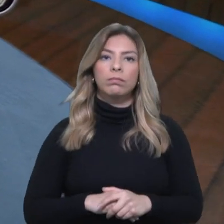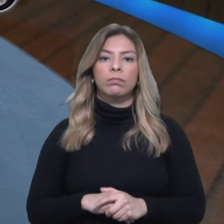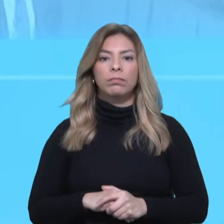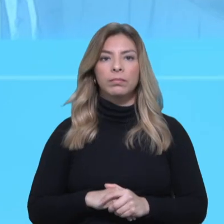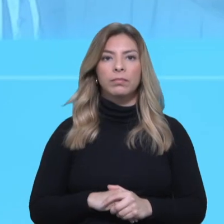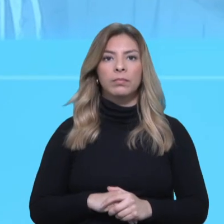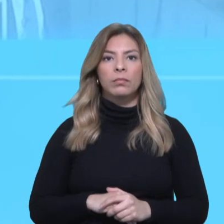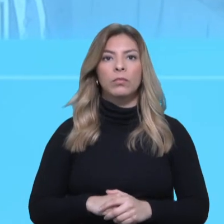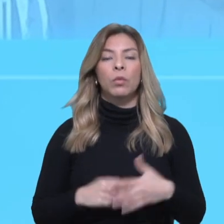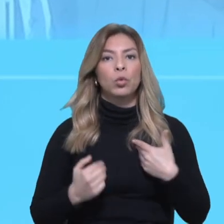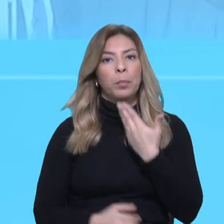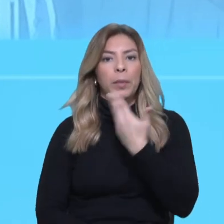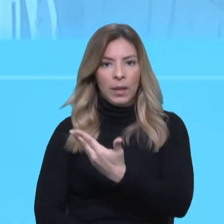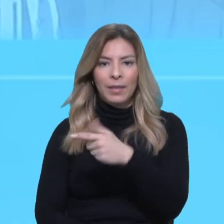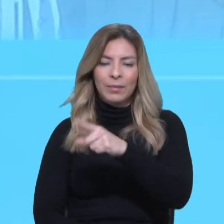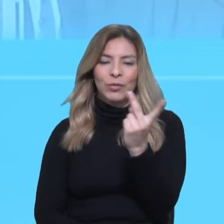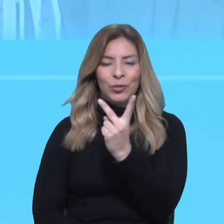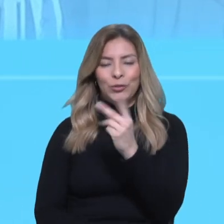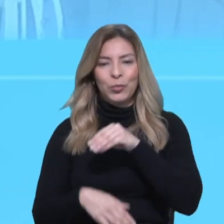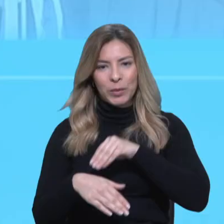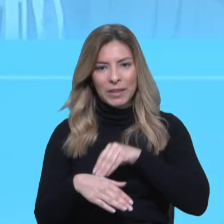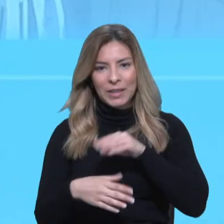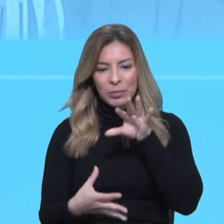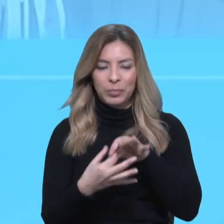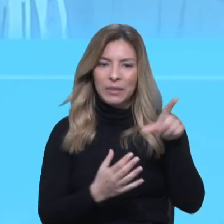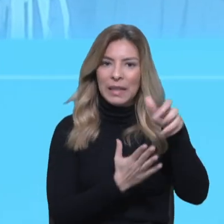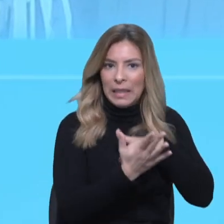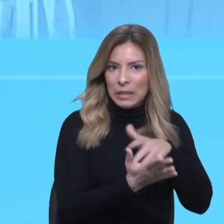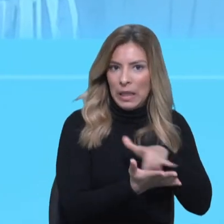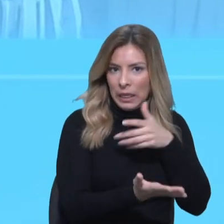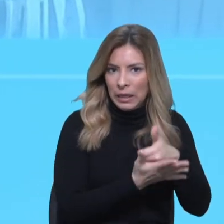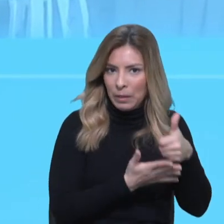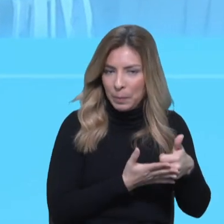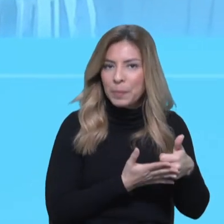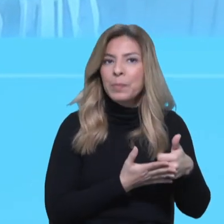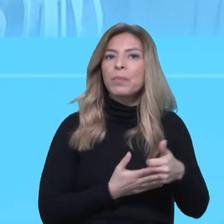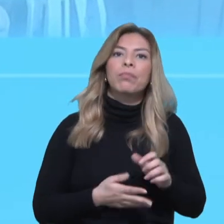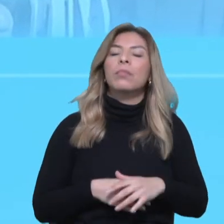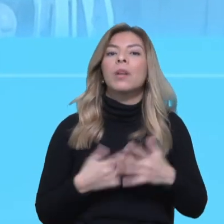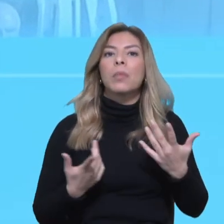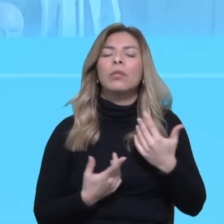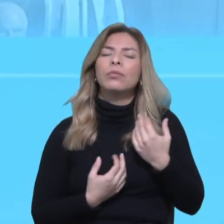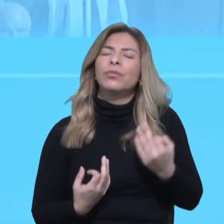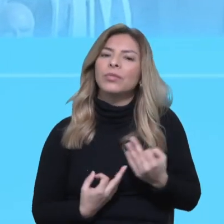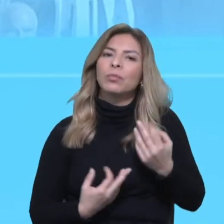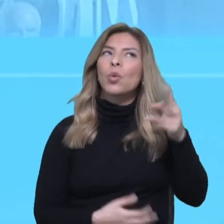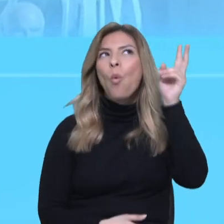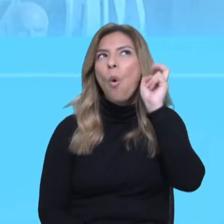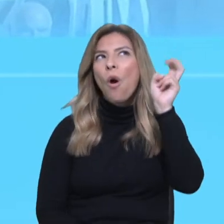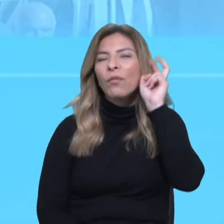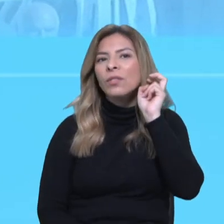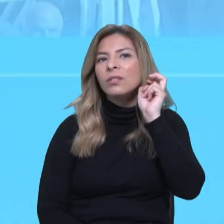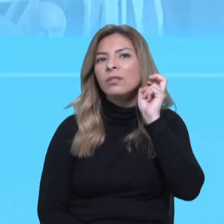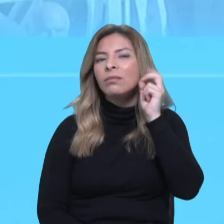E pedia-vos então, Padre Adelino, irmã Alzira, o comentário a este texto. Confesso que quando estava a ouvir